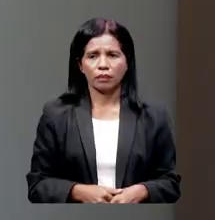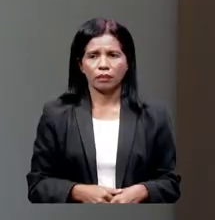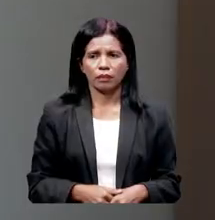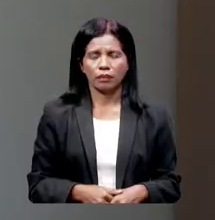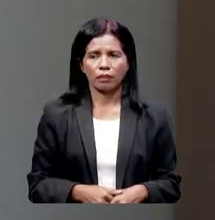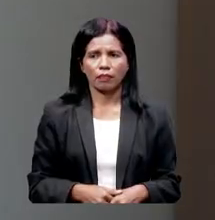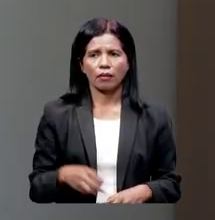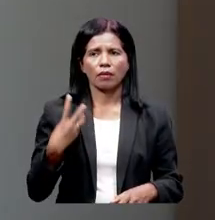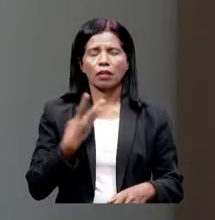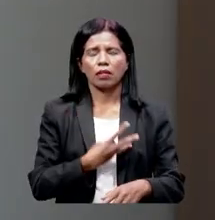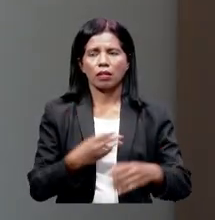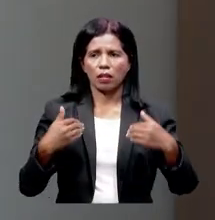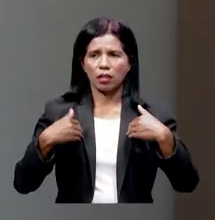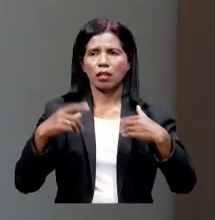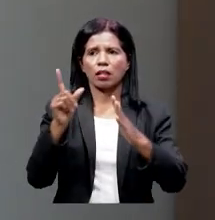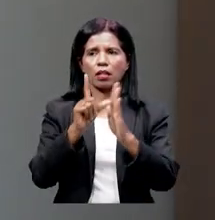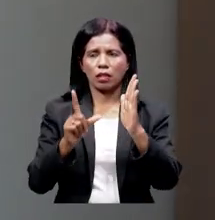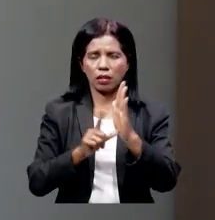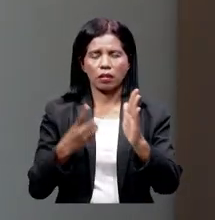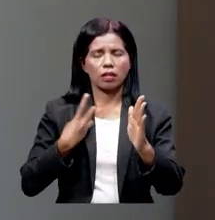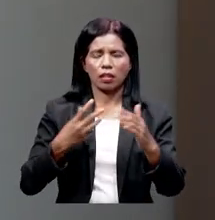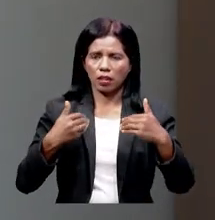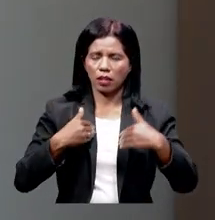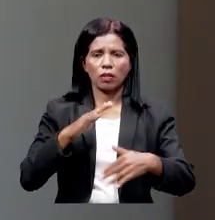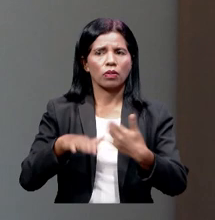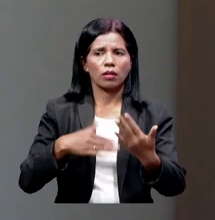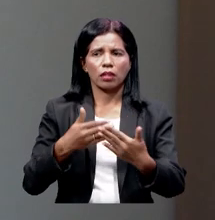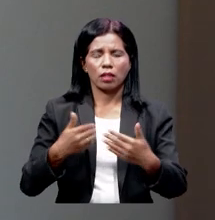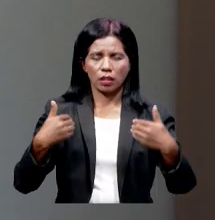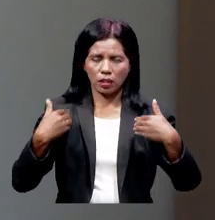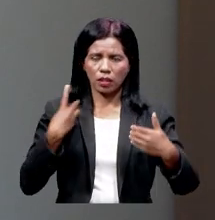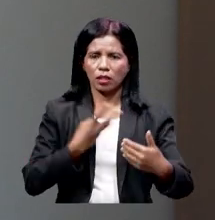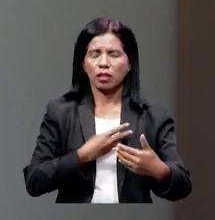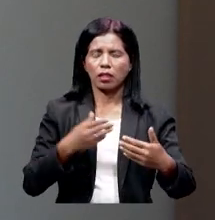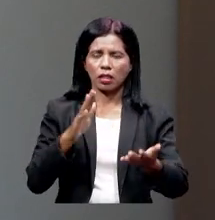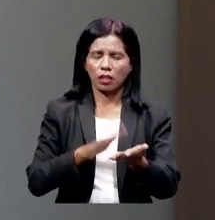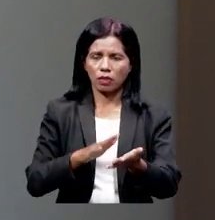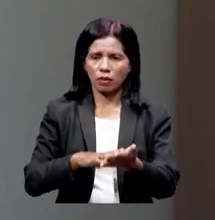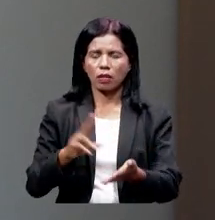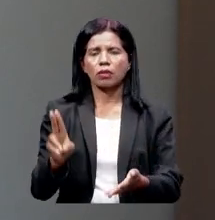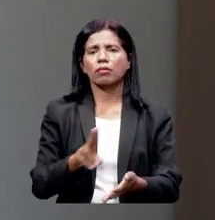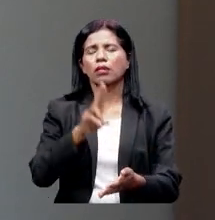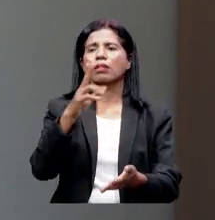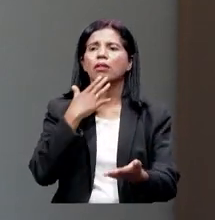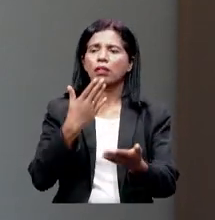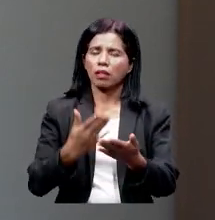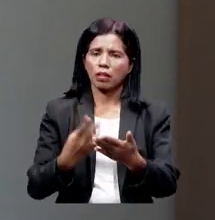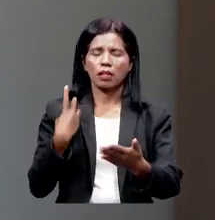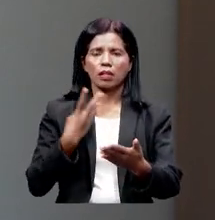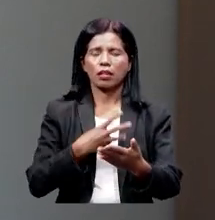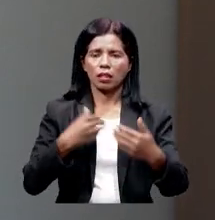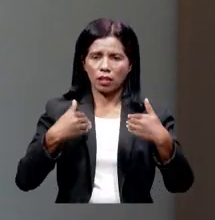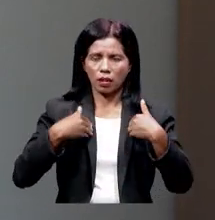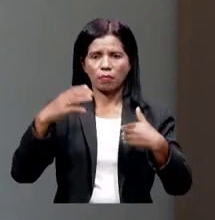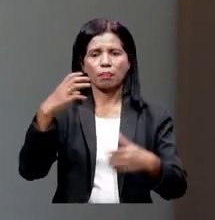Ita iha lei, ita iha buat hotu, ita sekolah universidade ne be magdie, ita iha polisia,